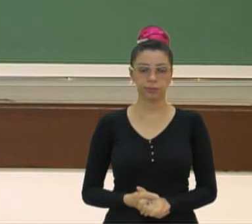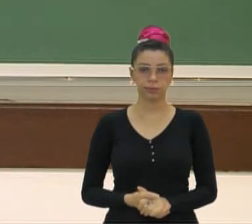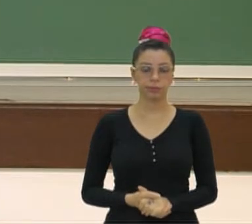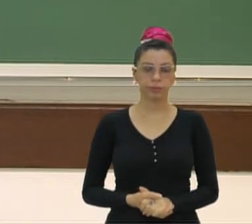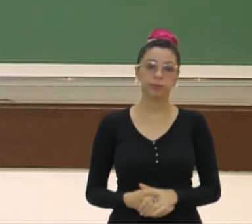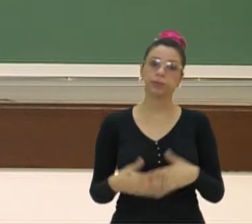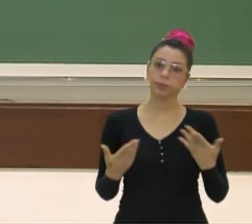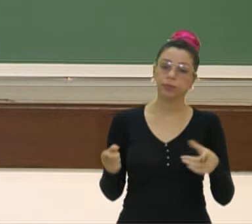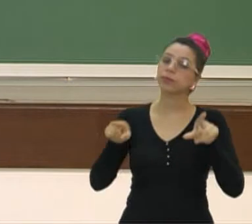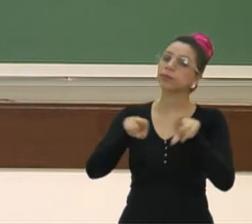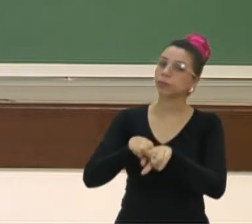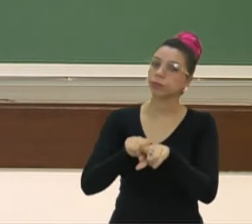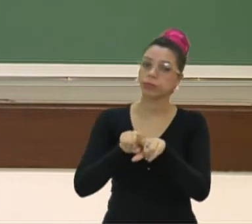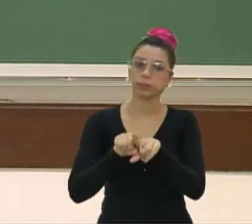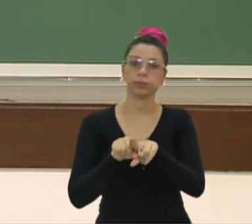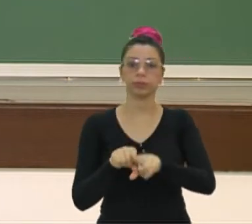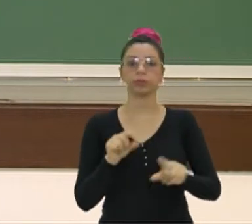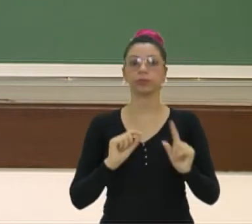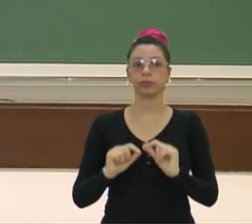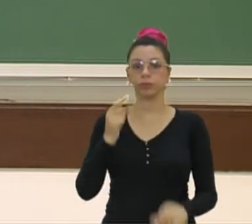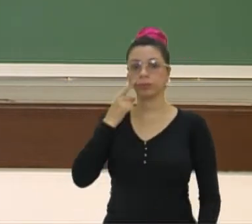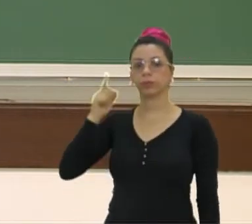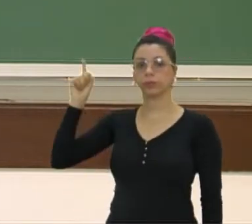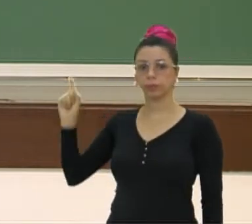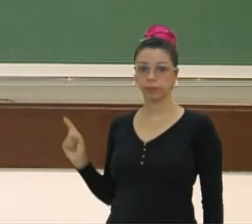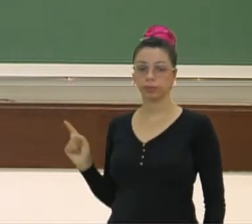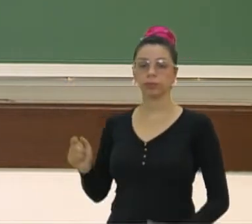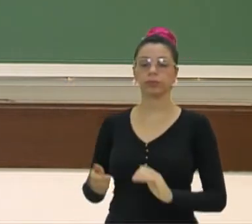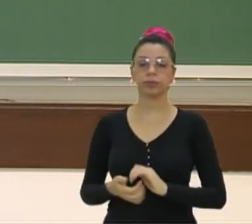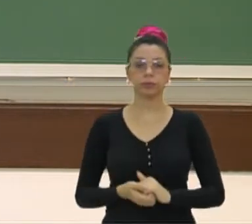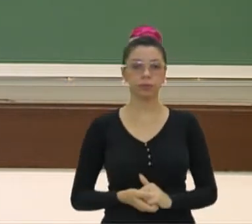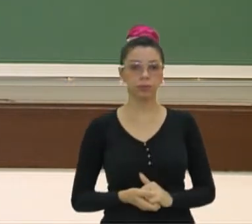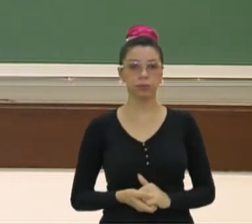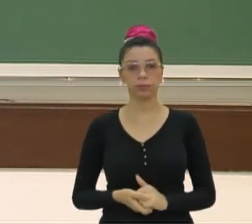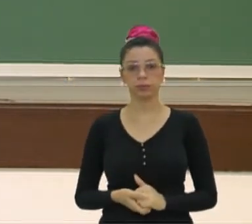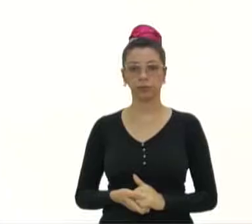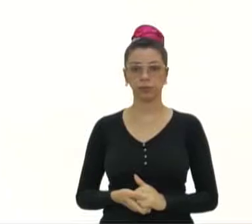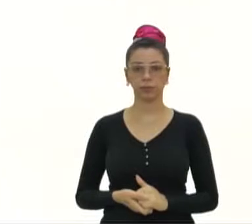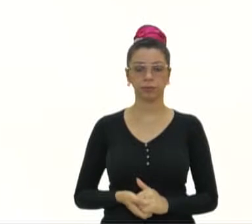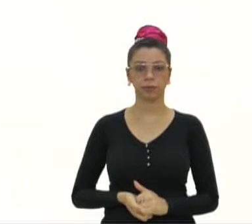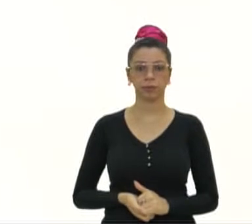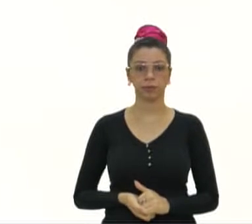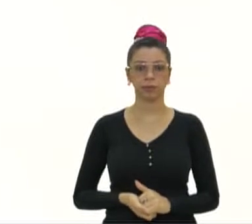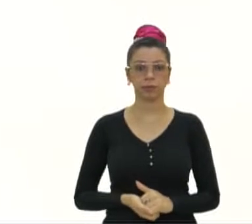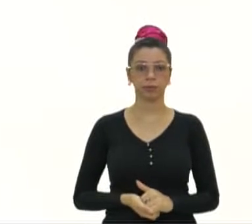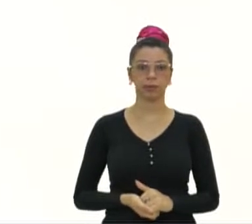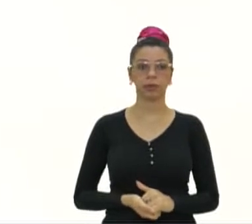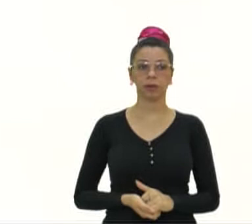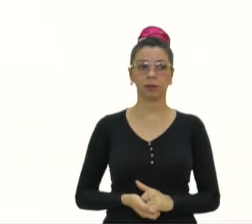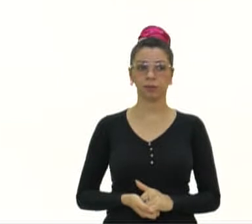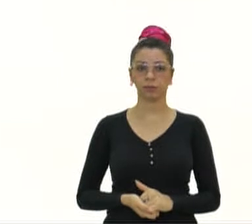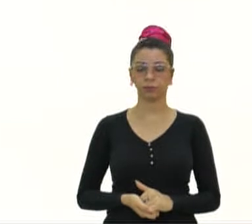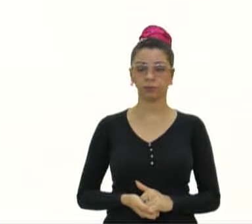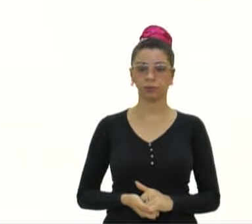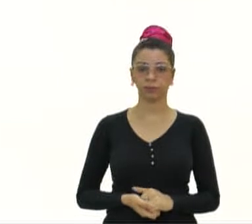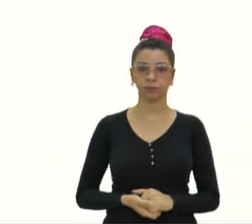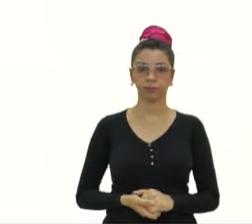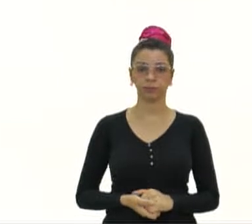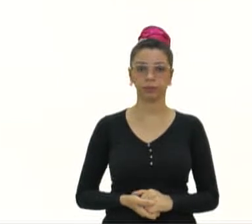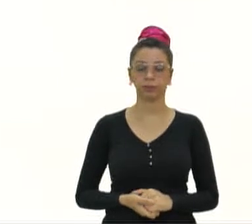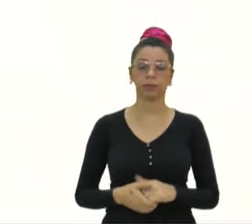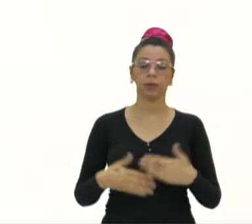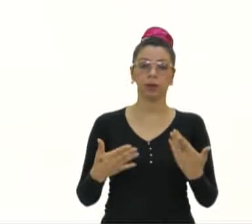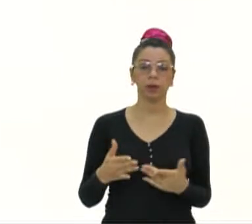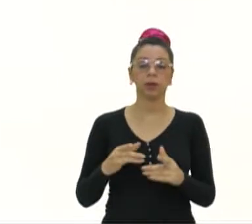Olá, pessoal. Harry Coover discovered the superglue in 1942. Harry Coover